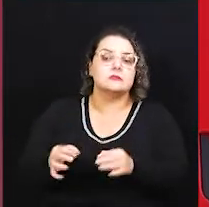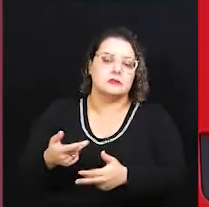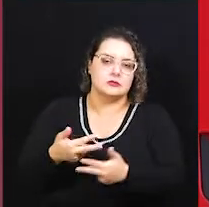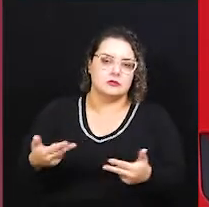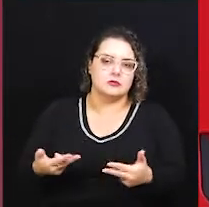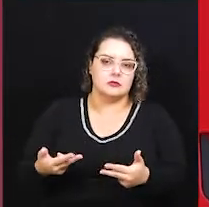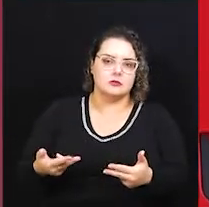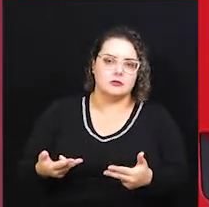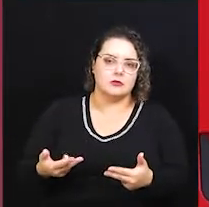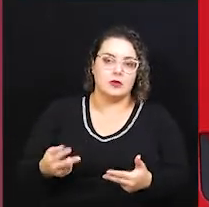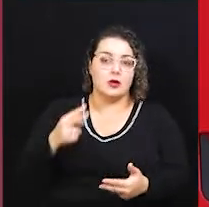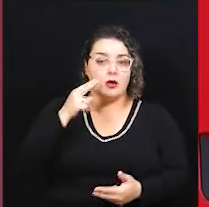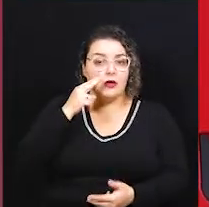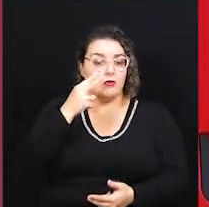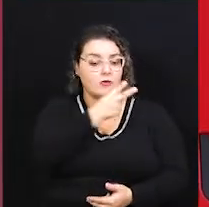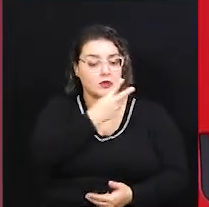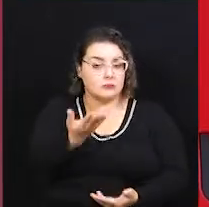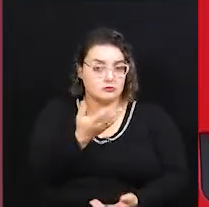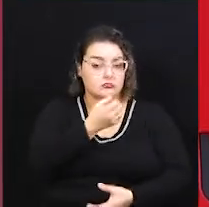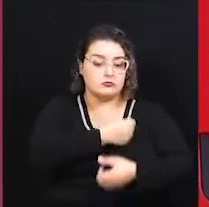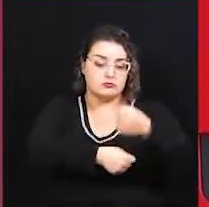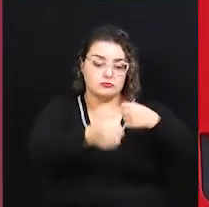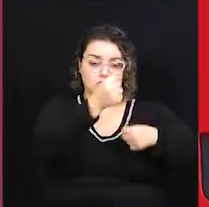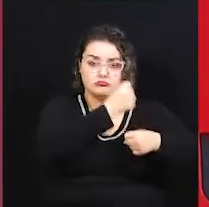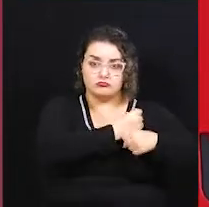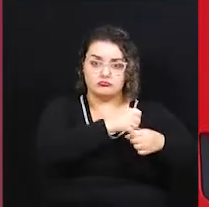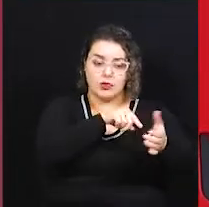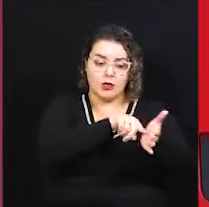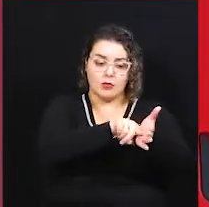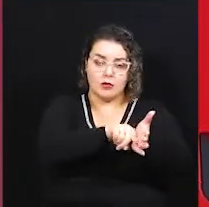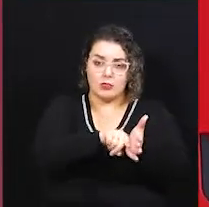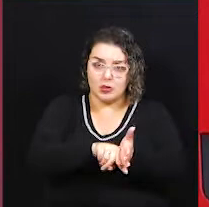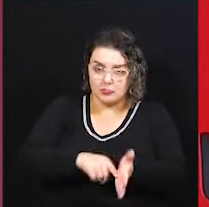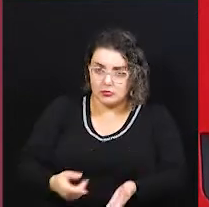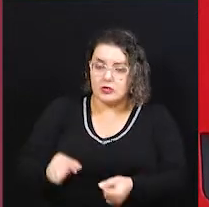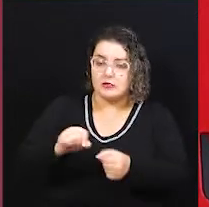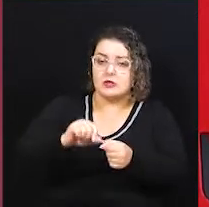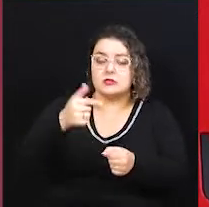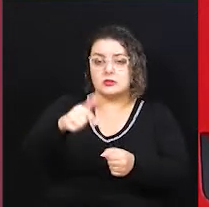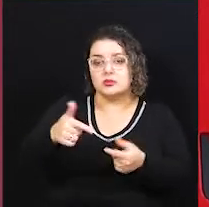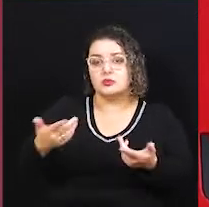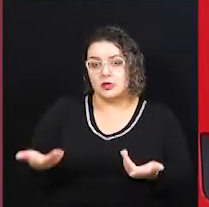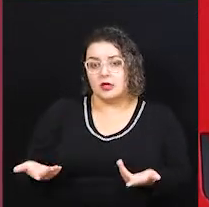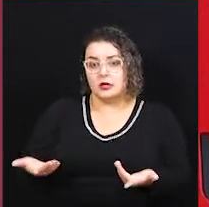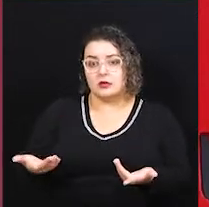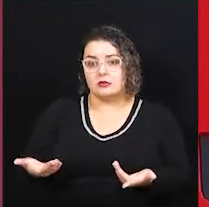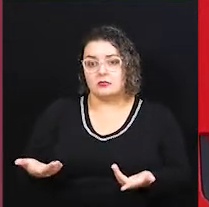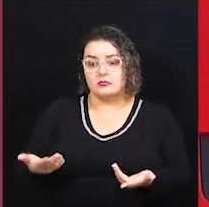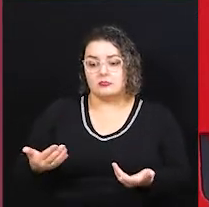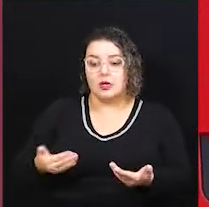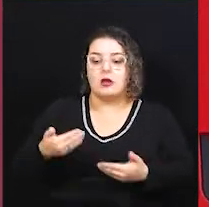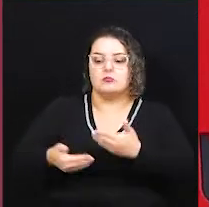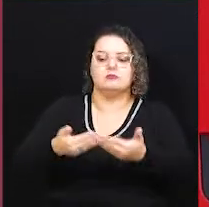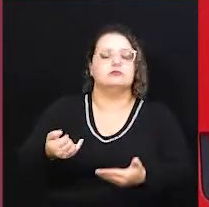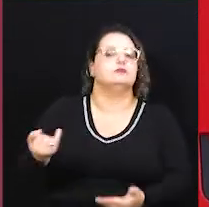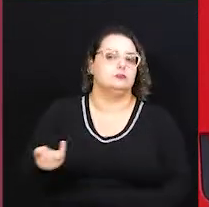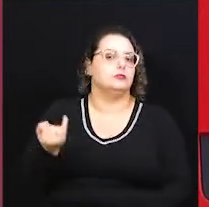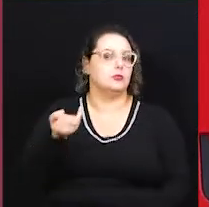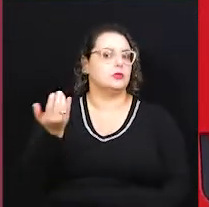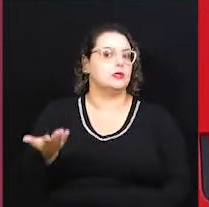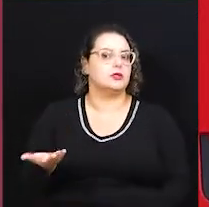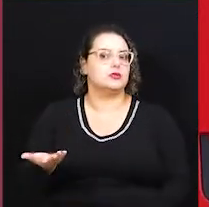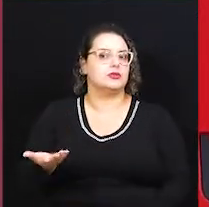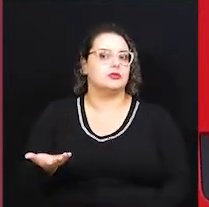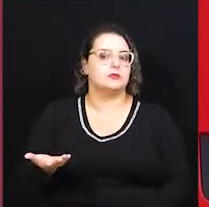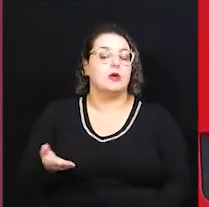isso? Vendo o passado, pegando questões de anos anteriores e fazendo-as, né? Esse é um passo importante.